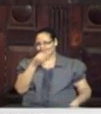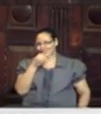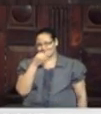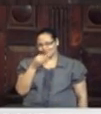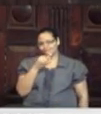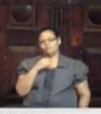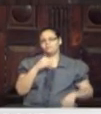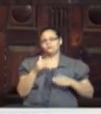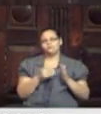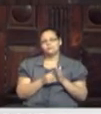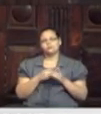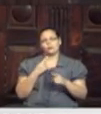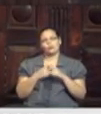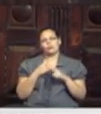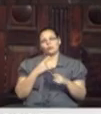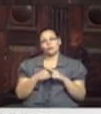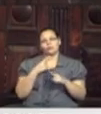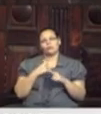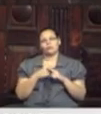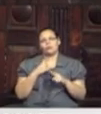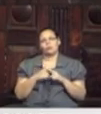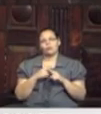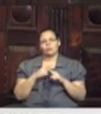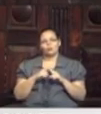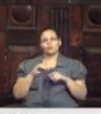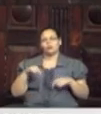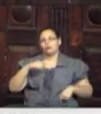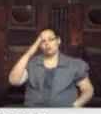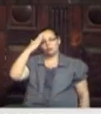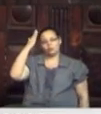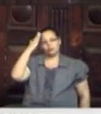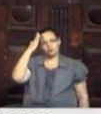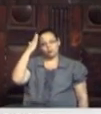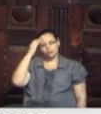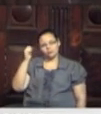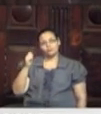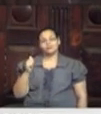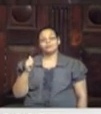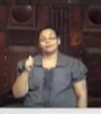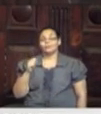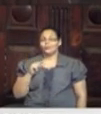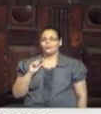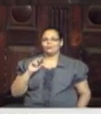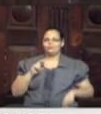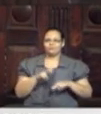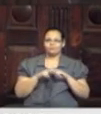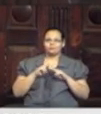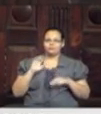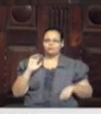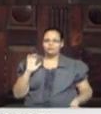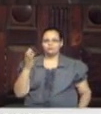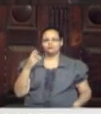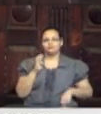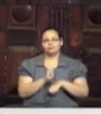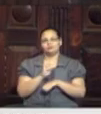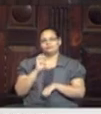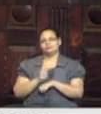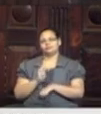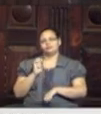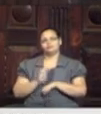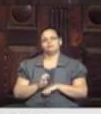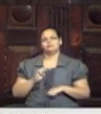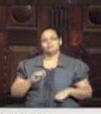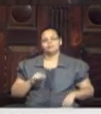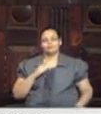nós, porque, embora saibamos das causas que levaram o Estado a